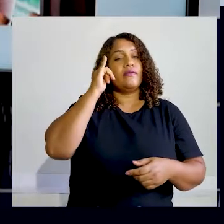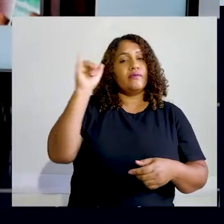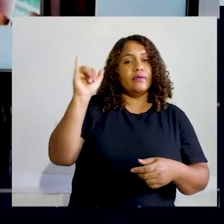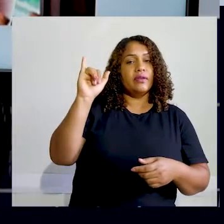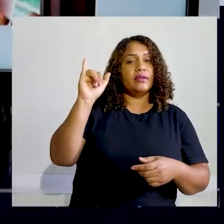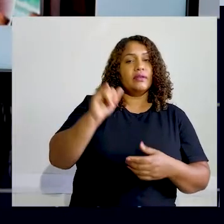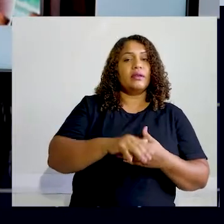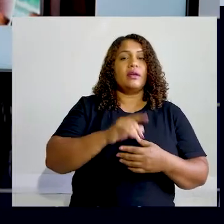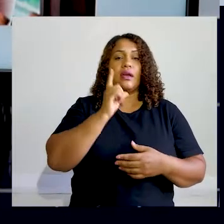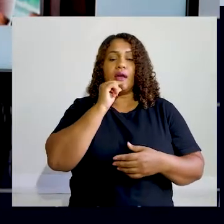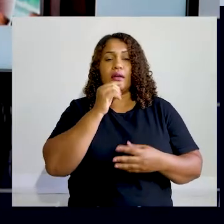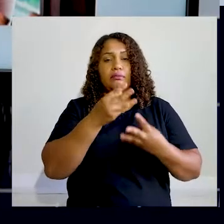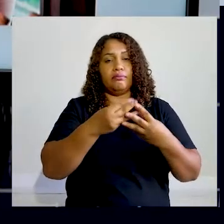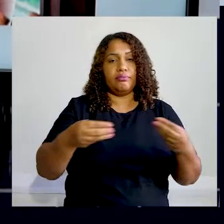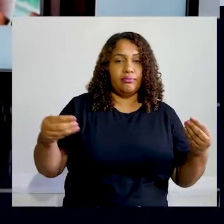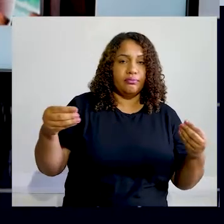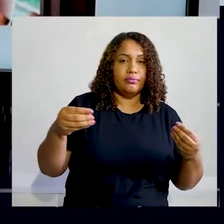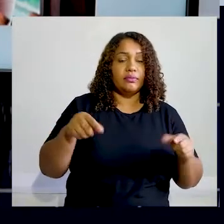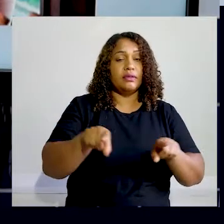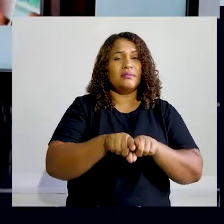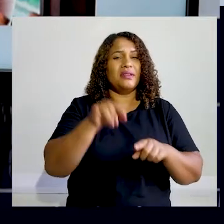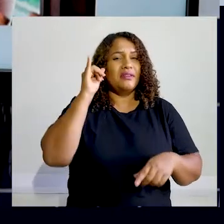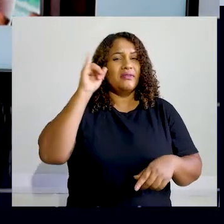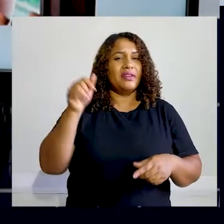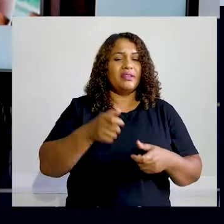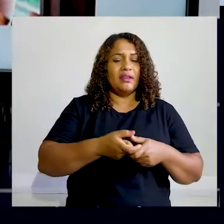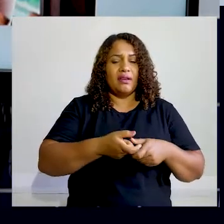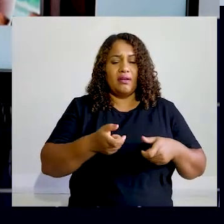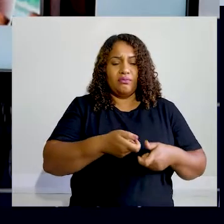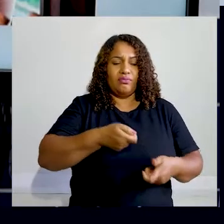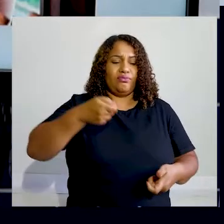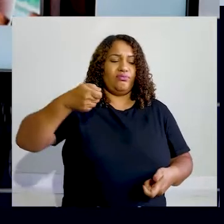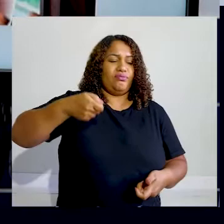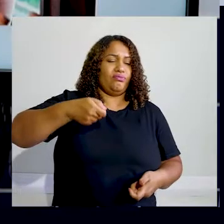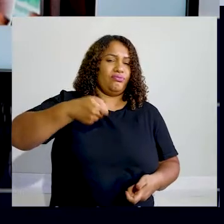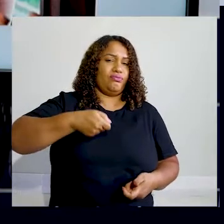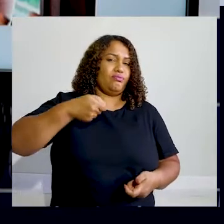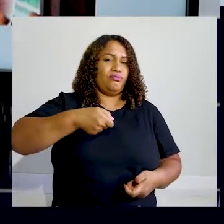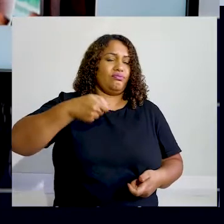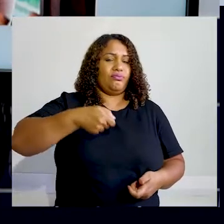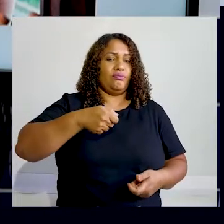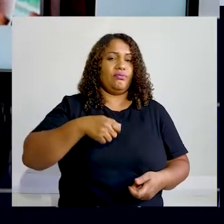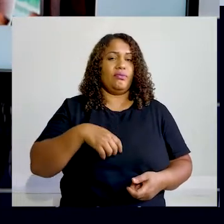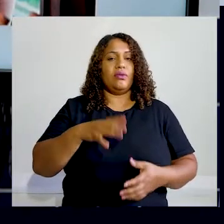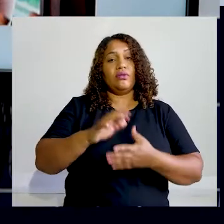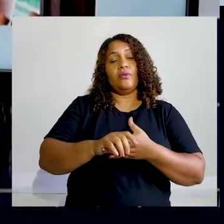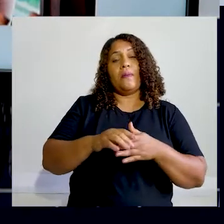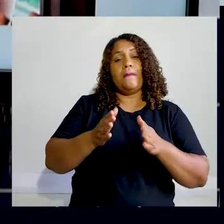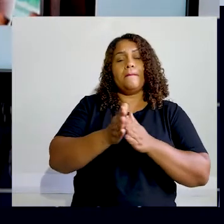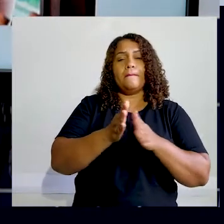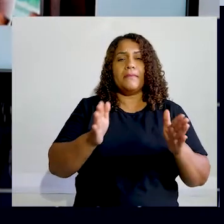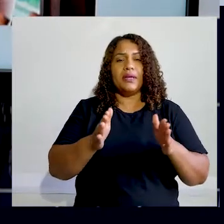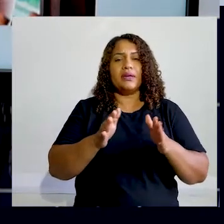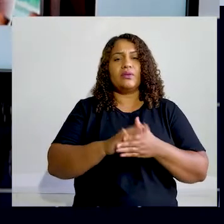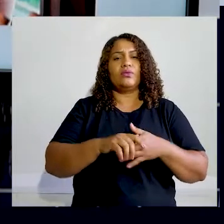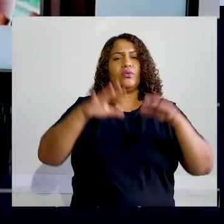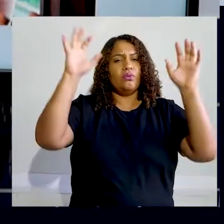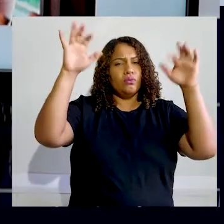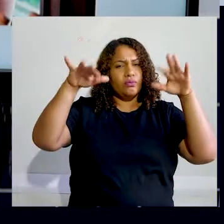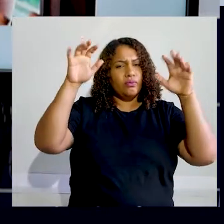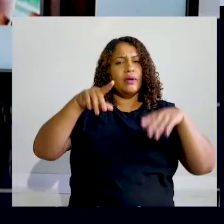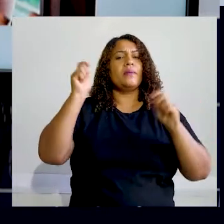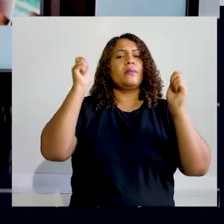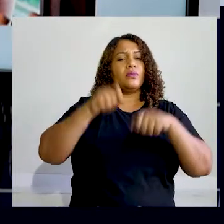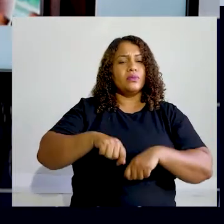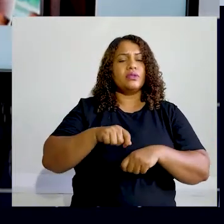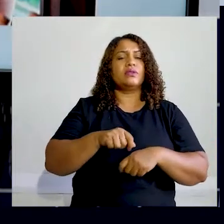de evaporação. Evite também a mangueira. No inverno é possível aguar as plantas dia sim, dia não.